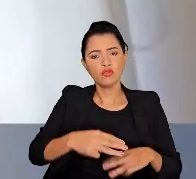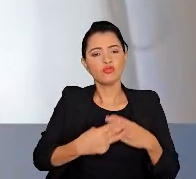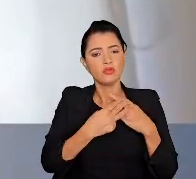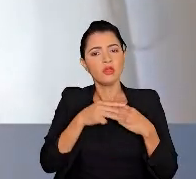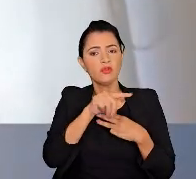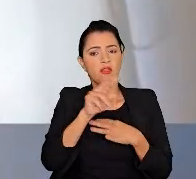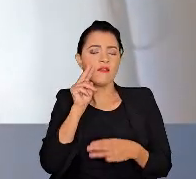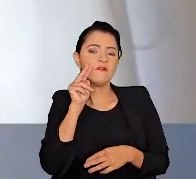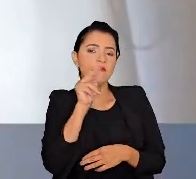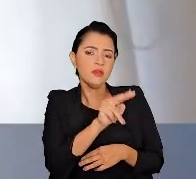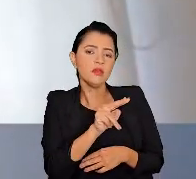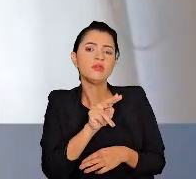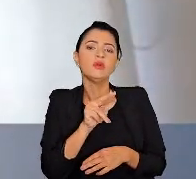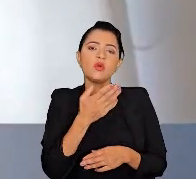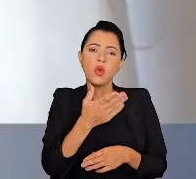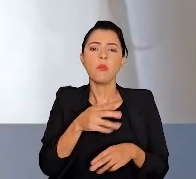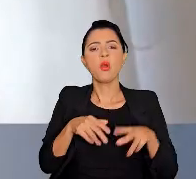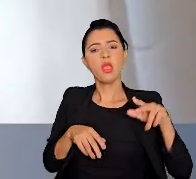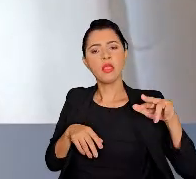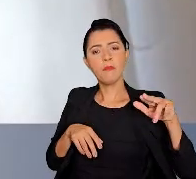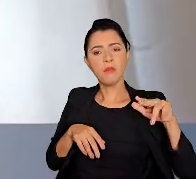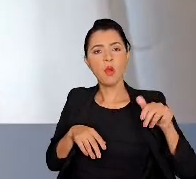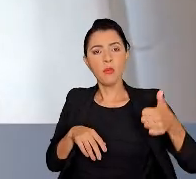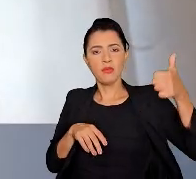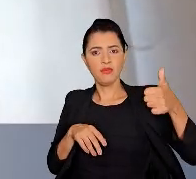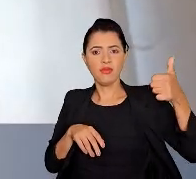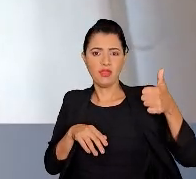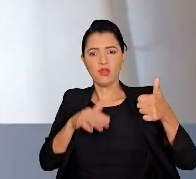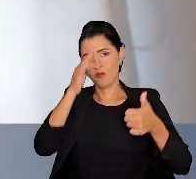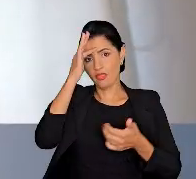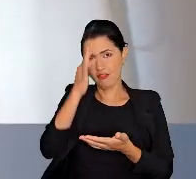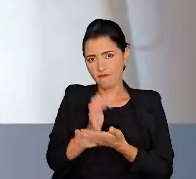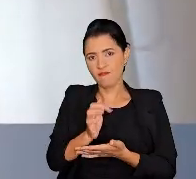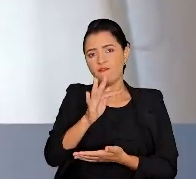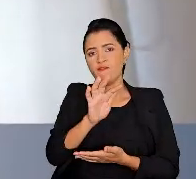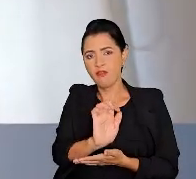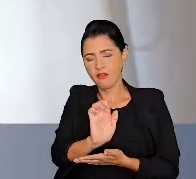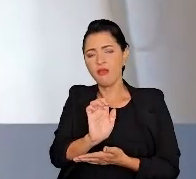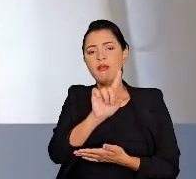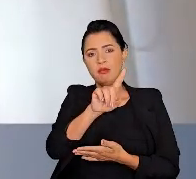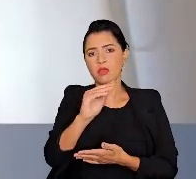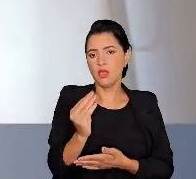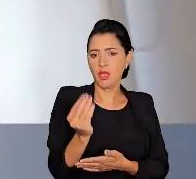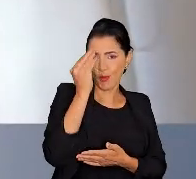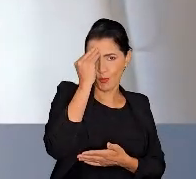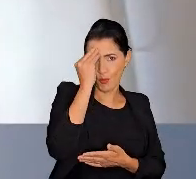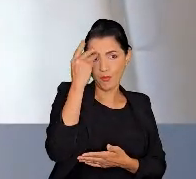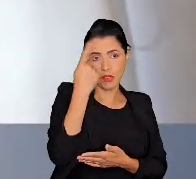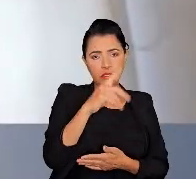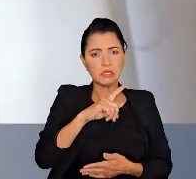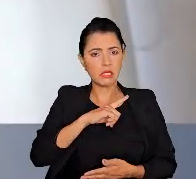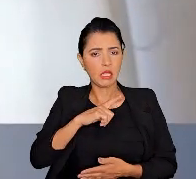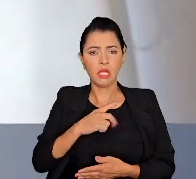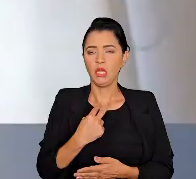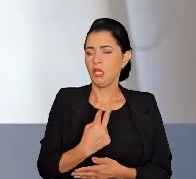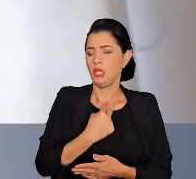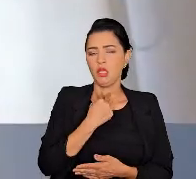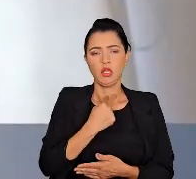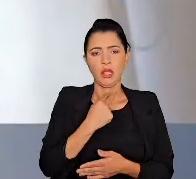vistos como irmãos mais velhos na fé e que essa culpa, se é que ela houve, não pode